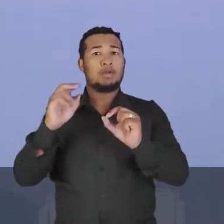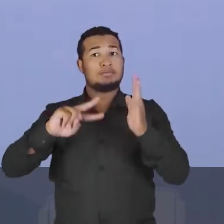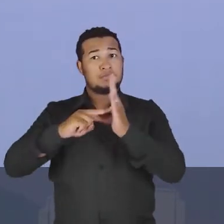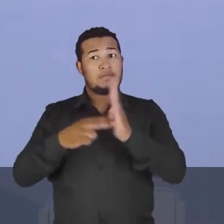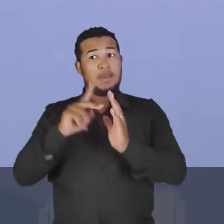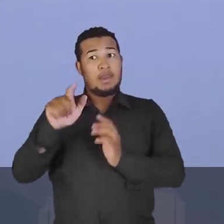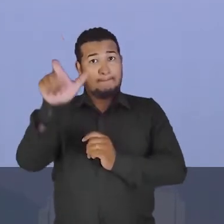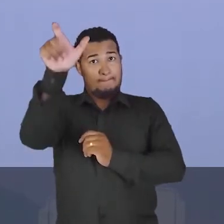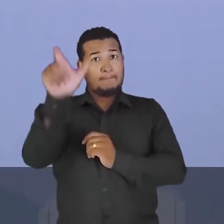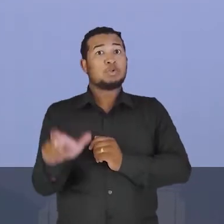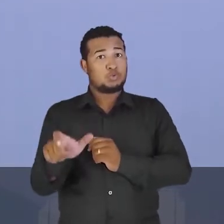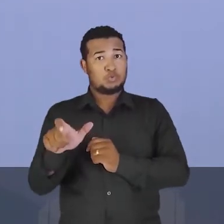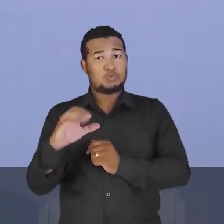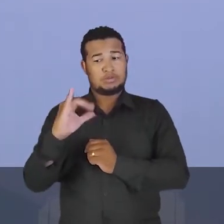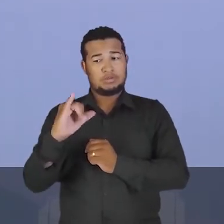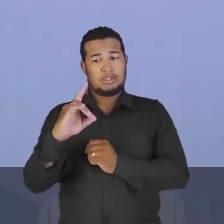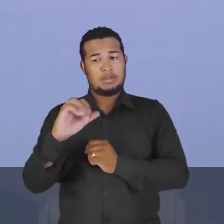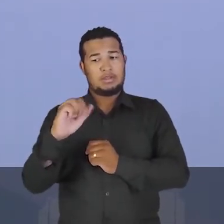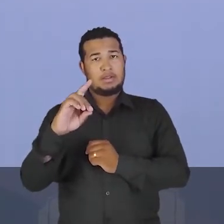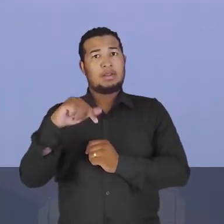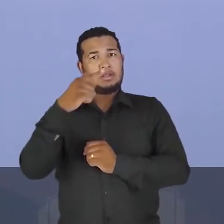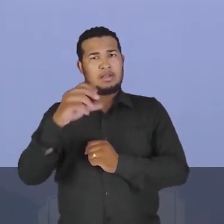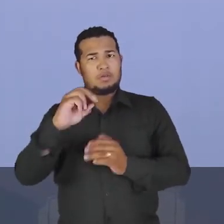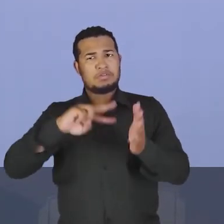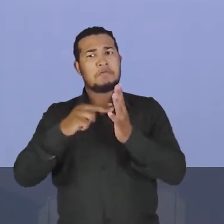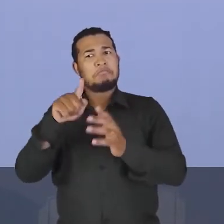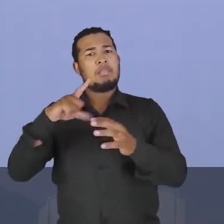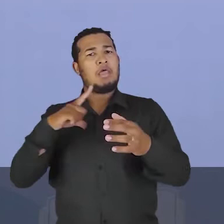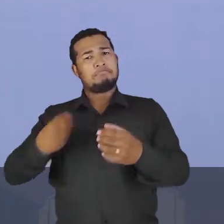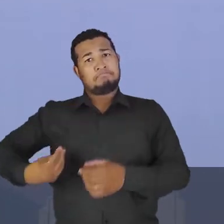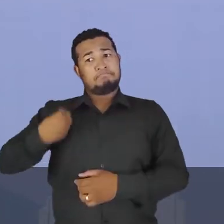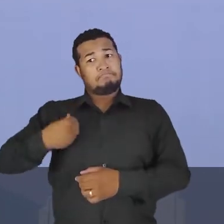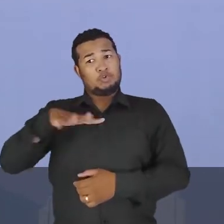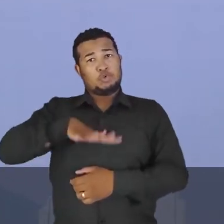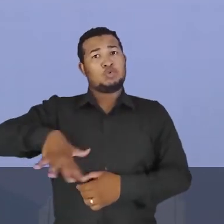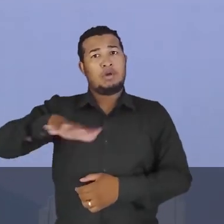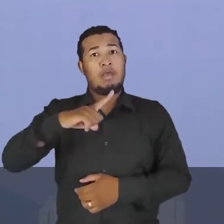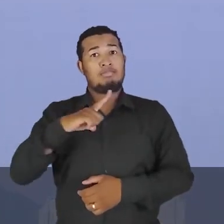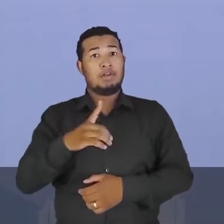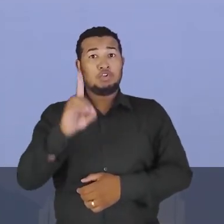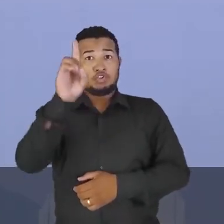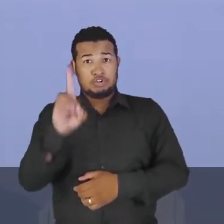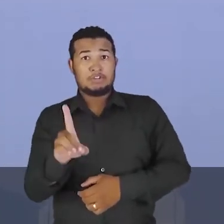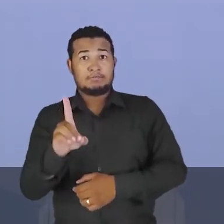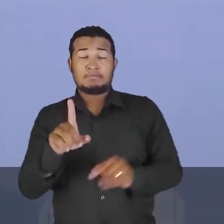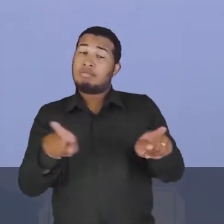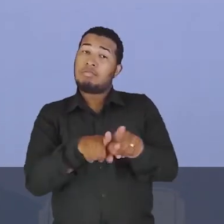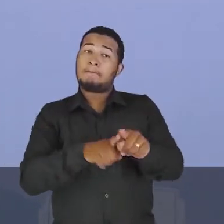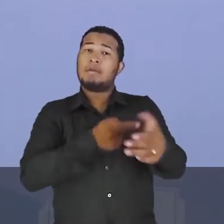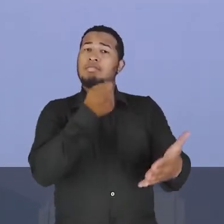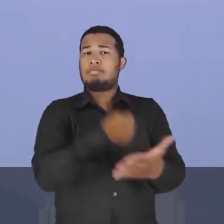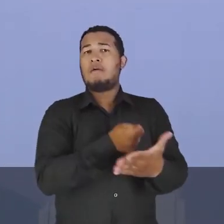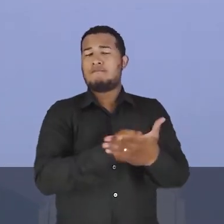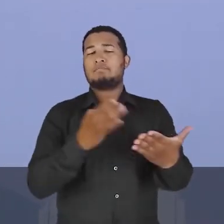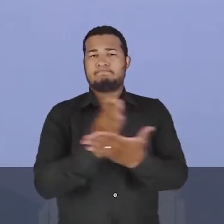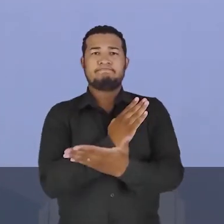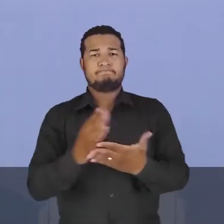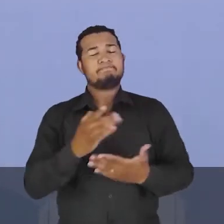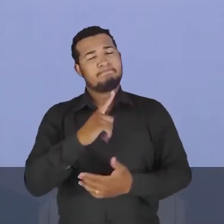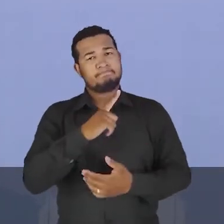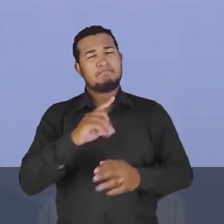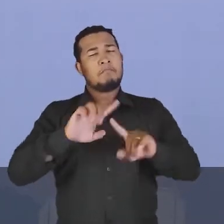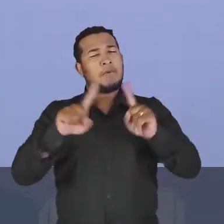um indivíduo que vai estar lá vinculado a um Estado, a uma nação, que vai ter direitos e deveres. A gente vai analisar isso